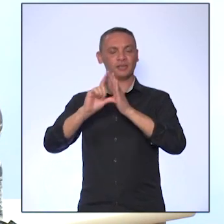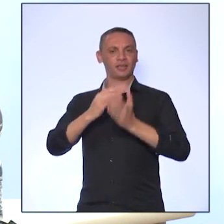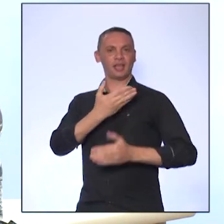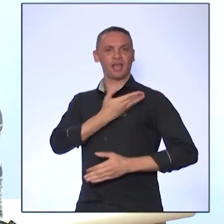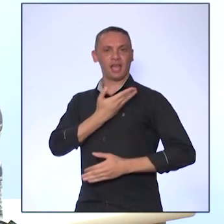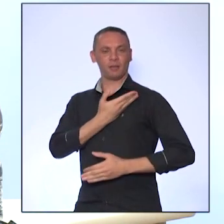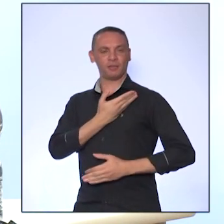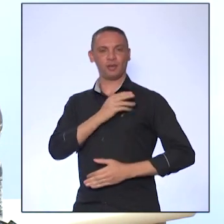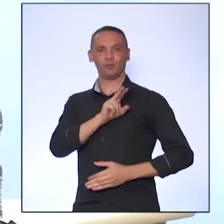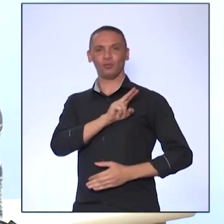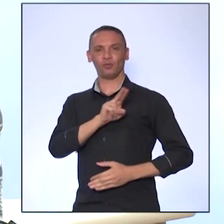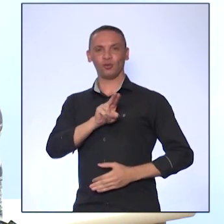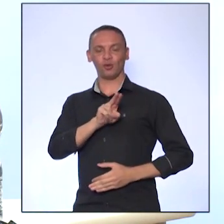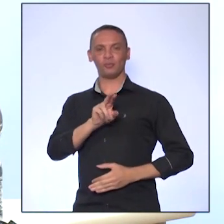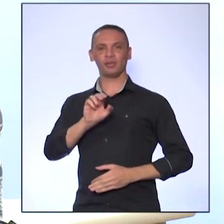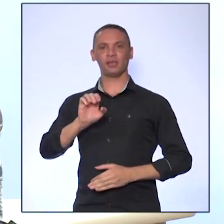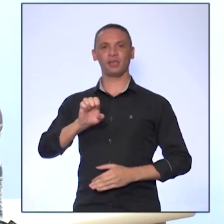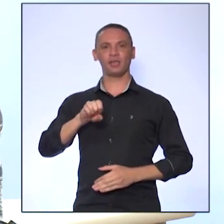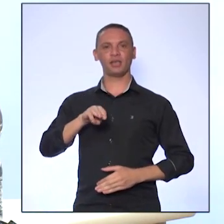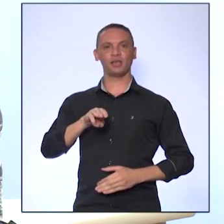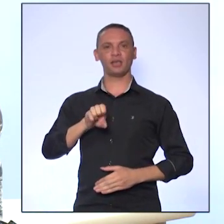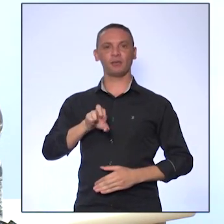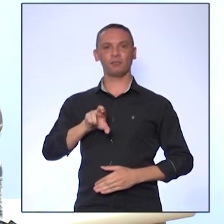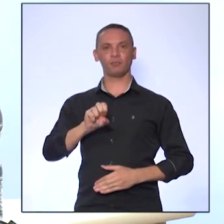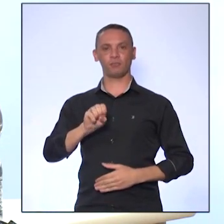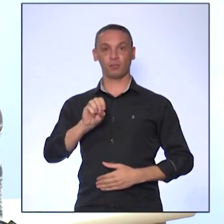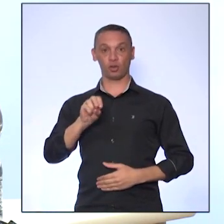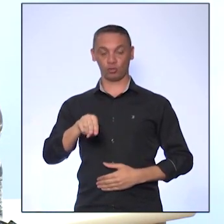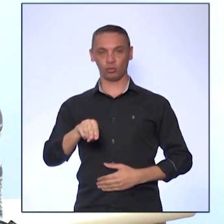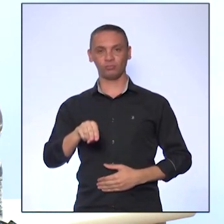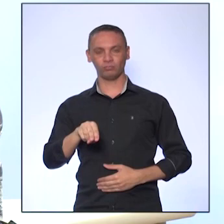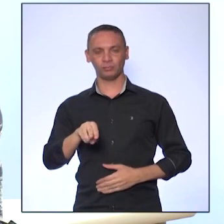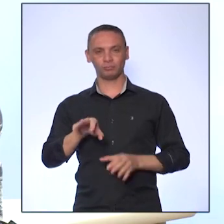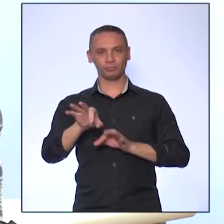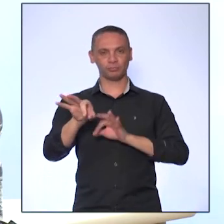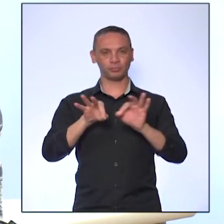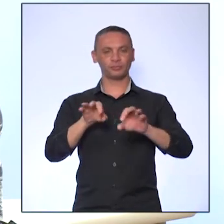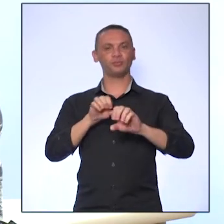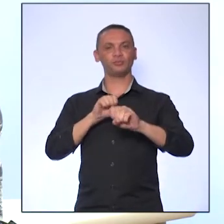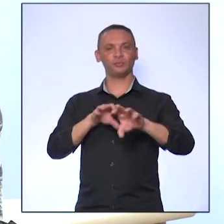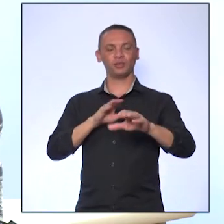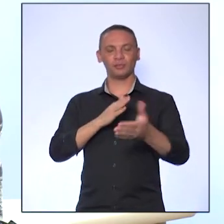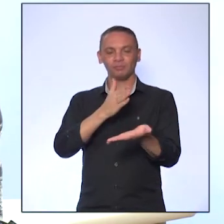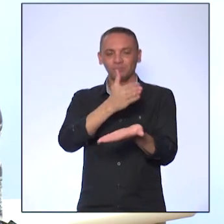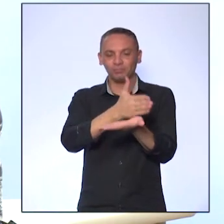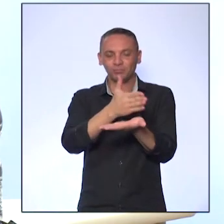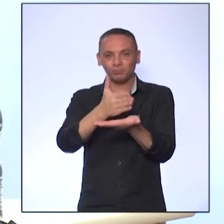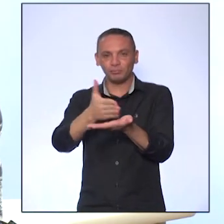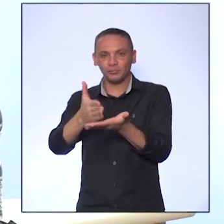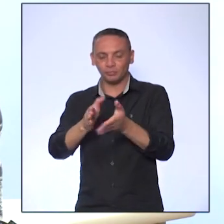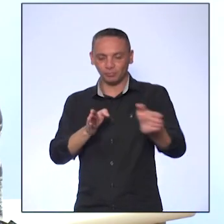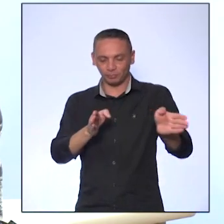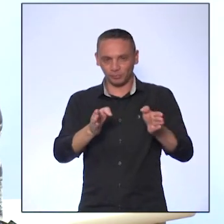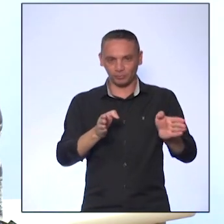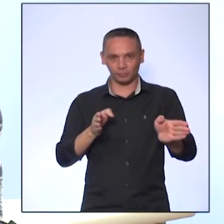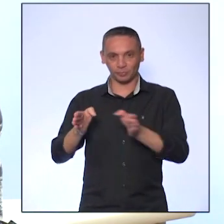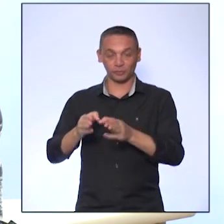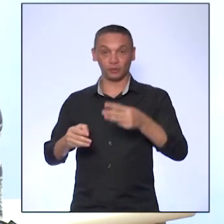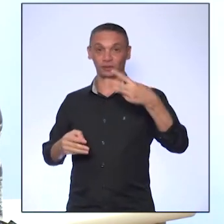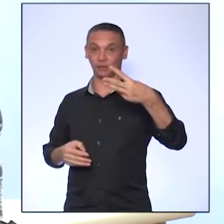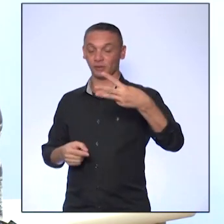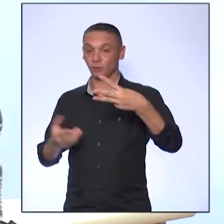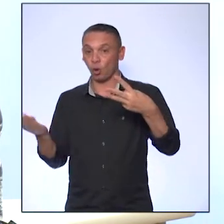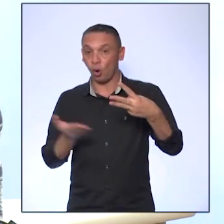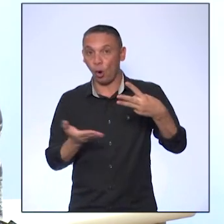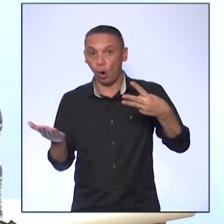colega Emerson Thiago Kaishi Ono, certo? Eu dividi a aula em 3 partes. Hoje, nós